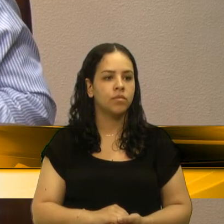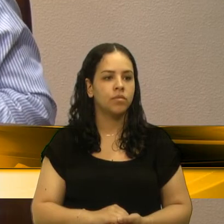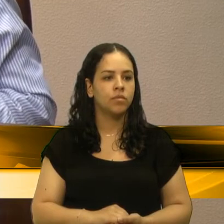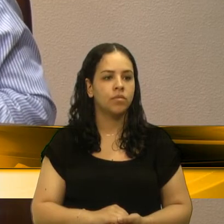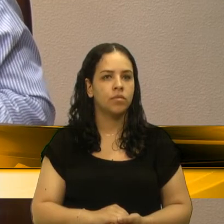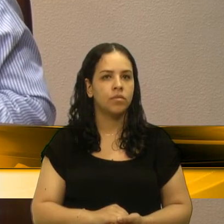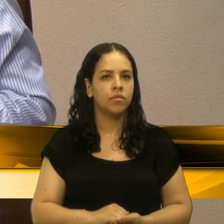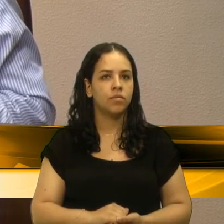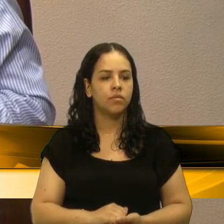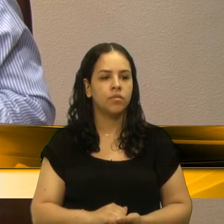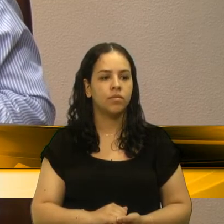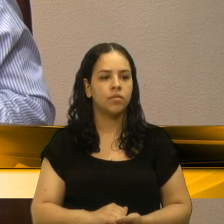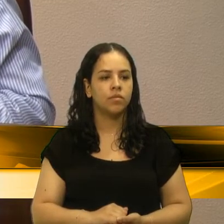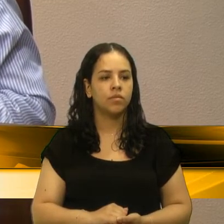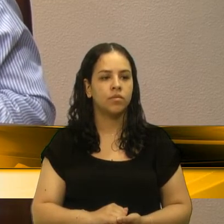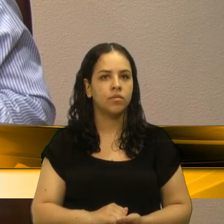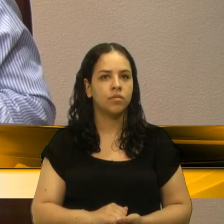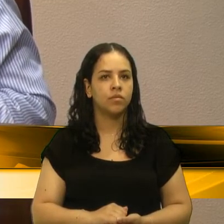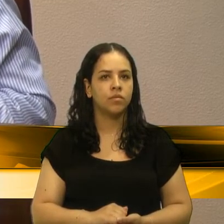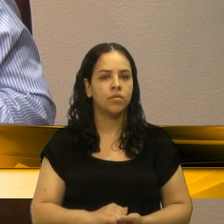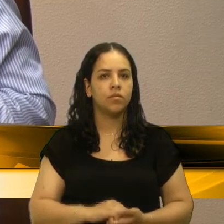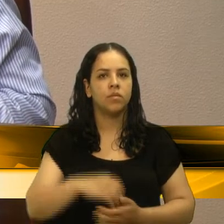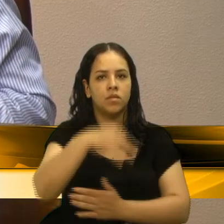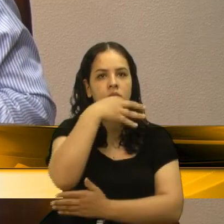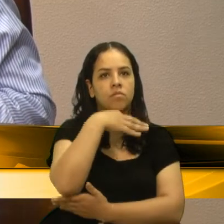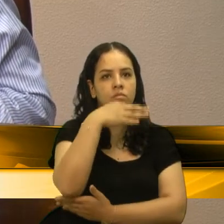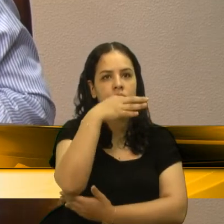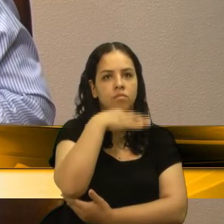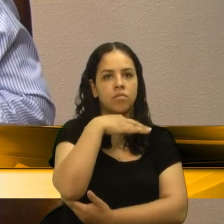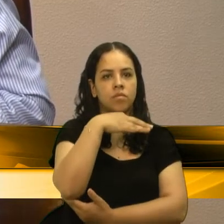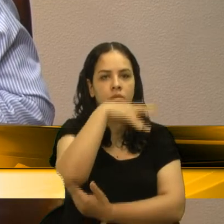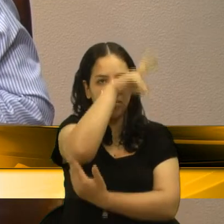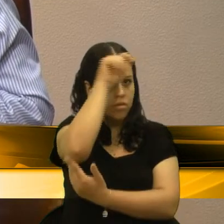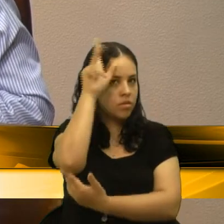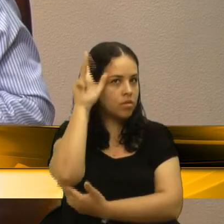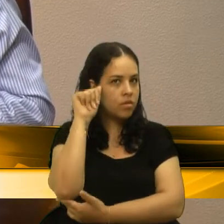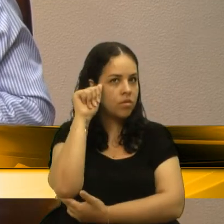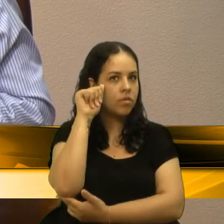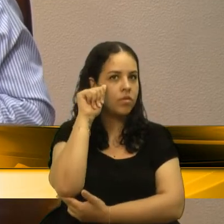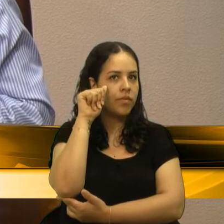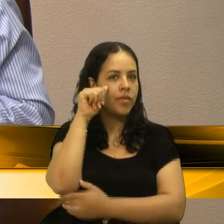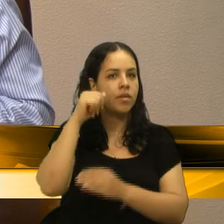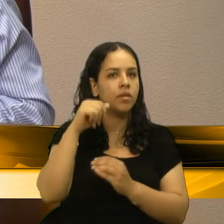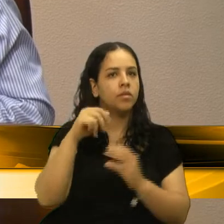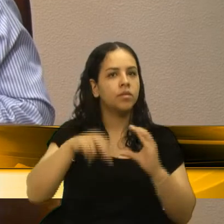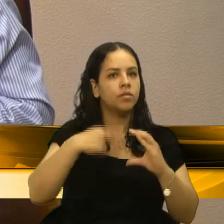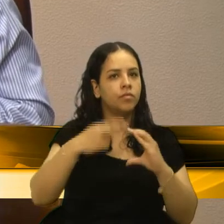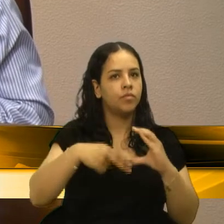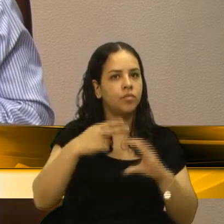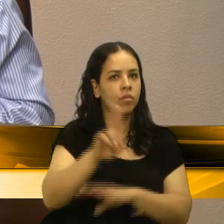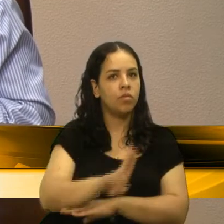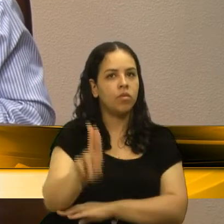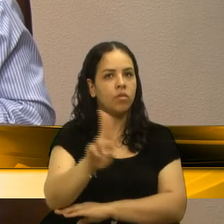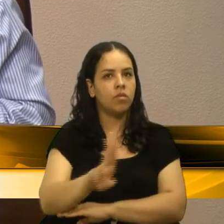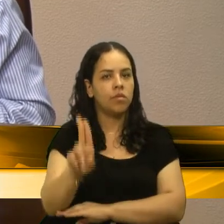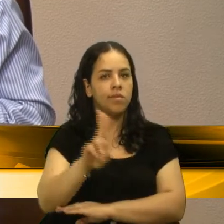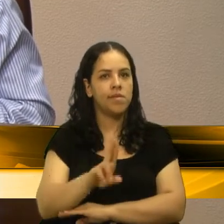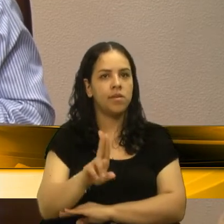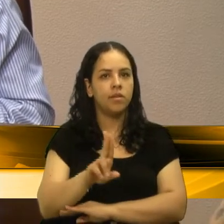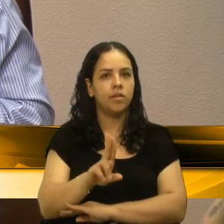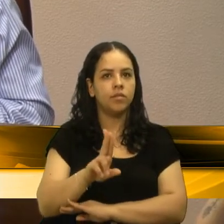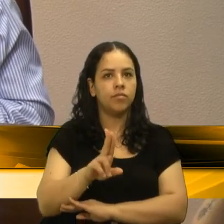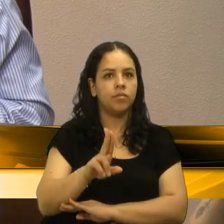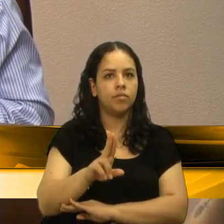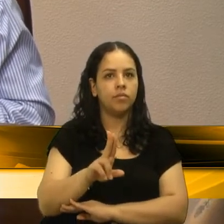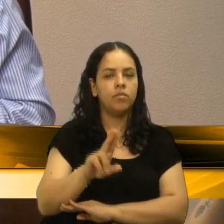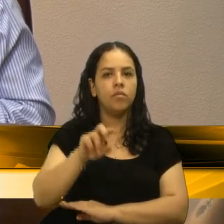A Sua Excelência, senhor Daniel Guerra, prefeito de Caxias do Sul, senhor prefeito, a mesa diretora da Câmara Municipal, no uso das atribuições que lhes confere a Constituição